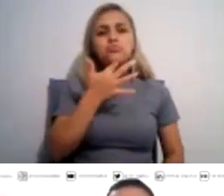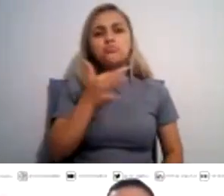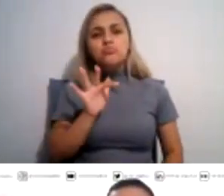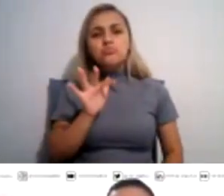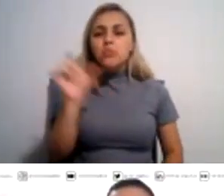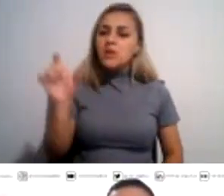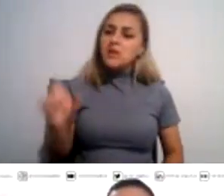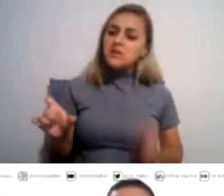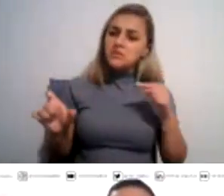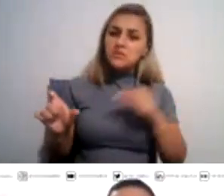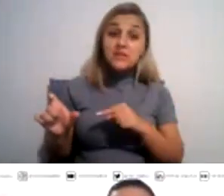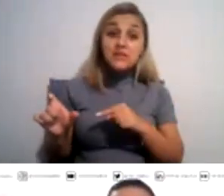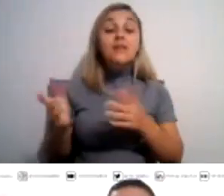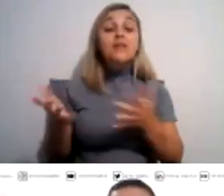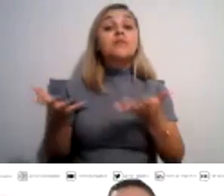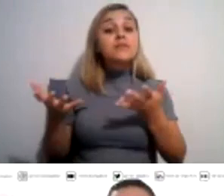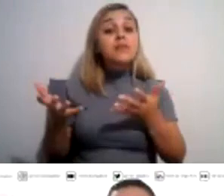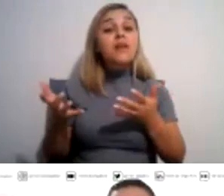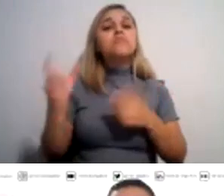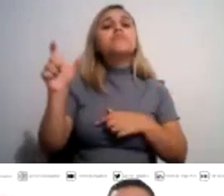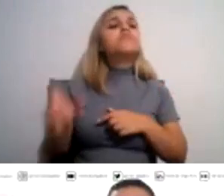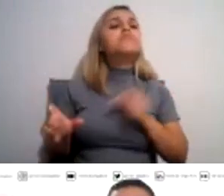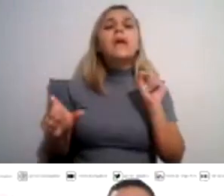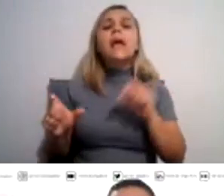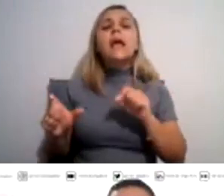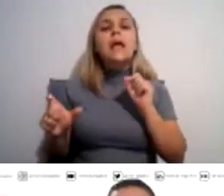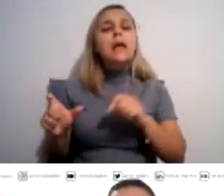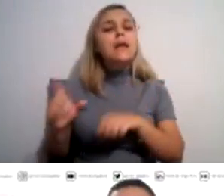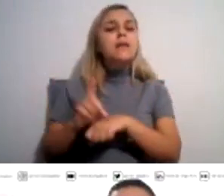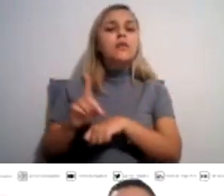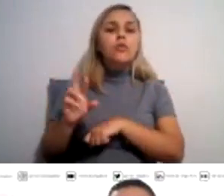de te conhecer, saber quem que é o doutor Fábio.